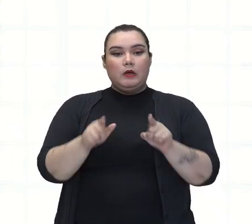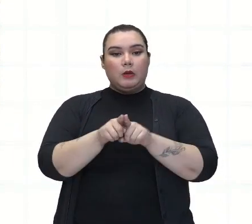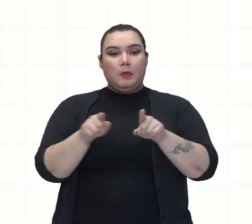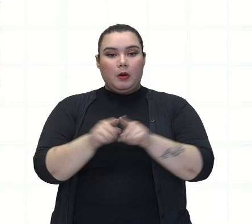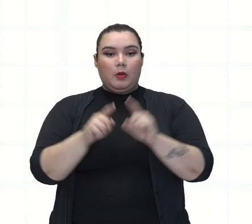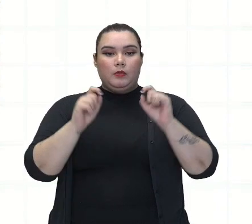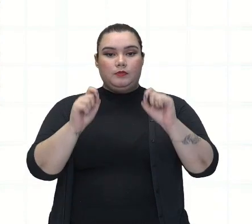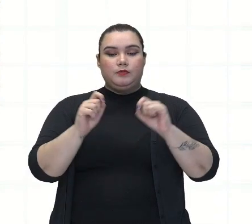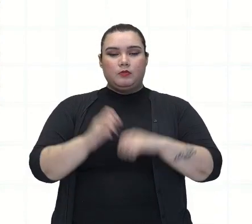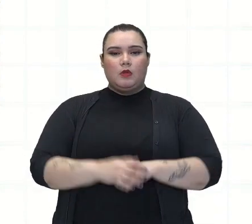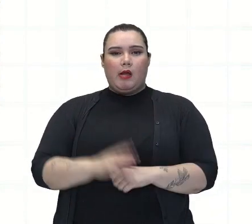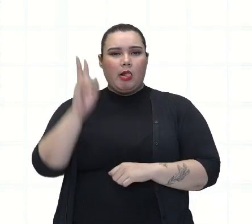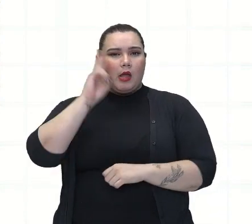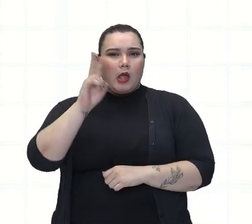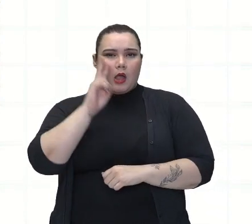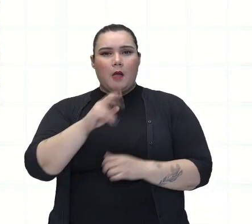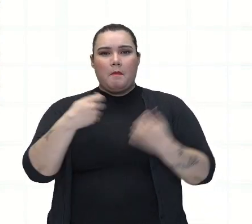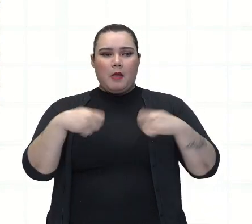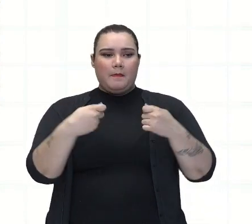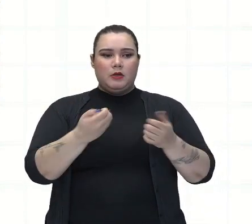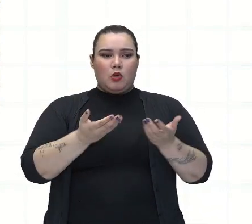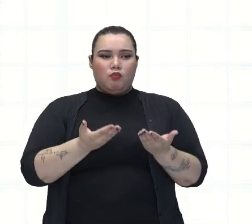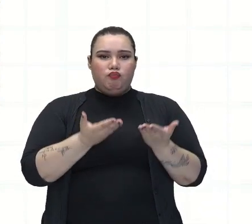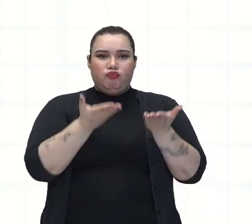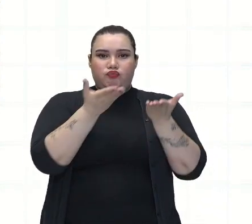O forno, né, tem que estar a